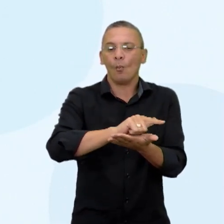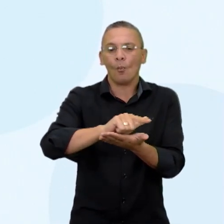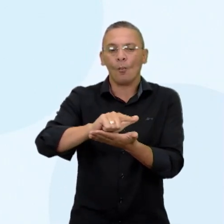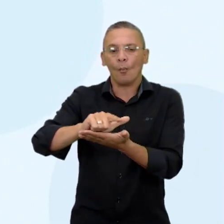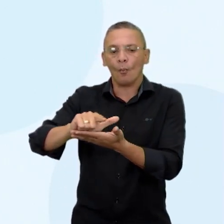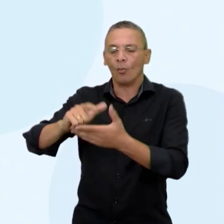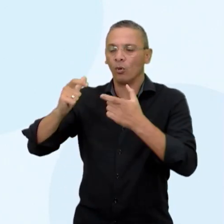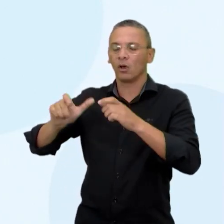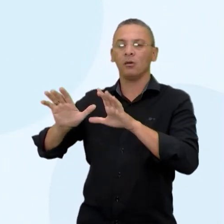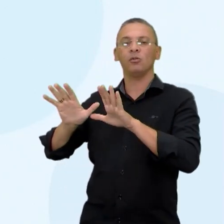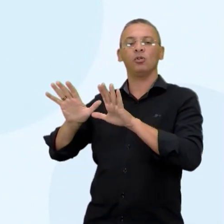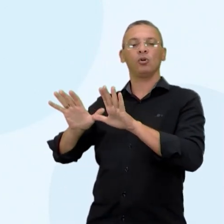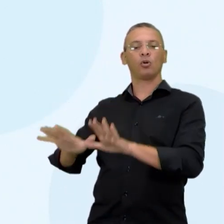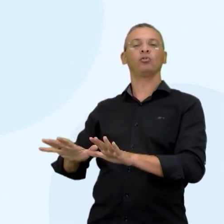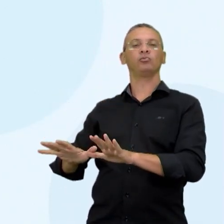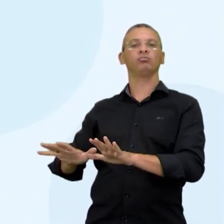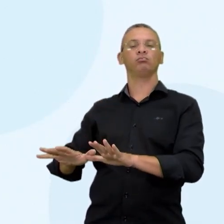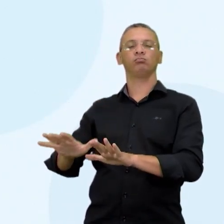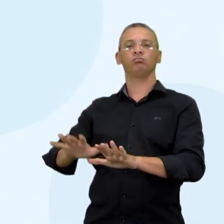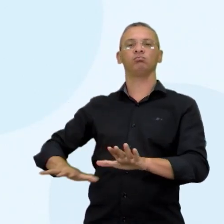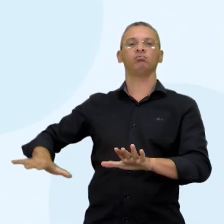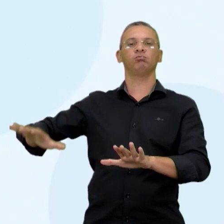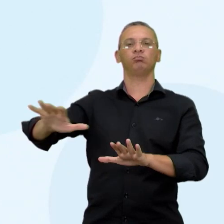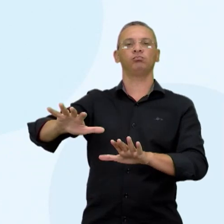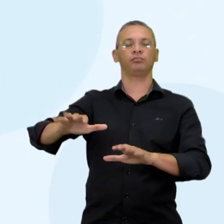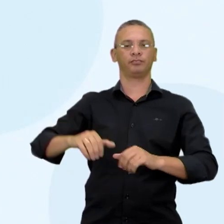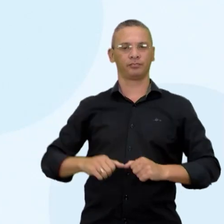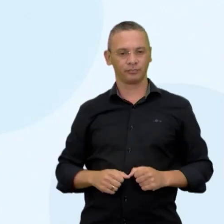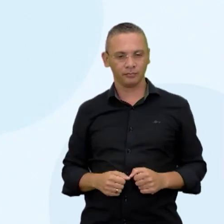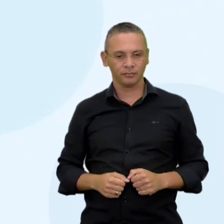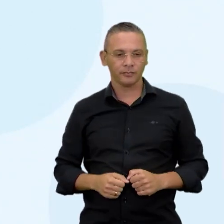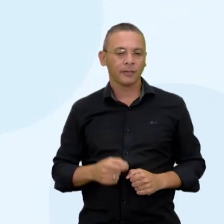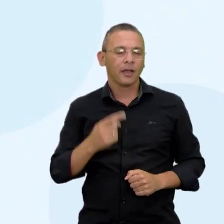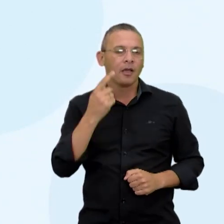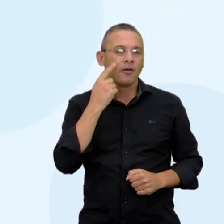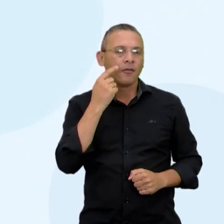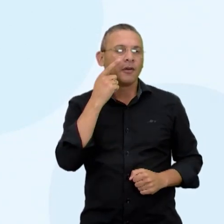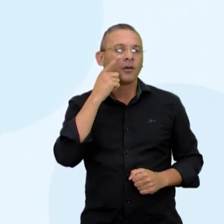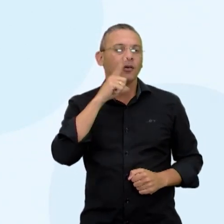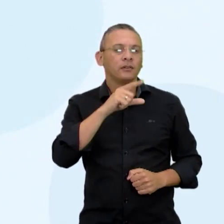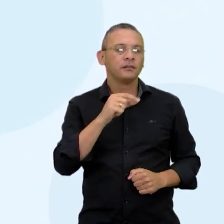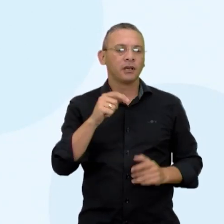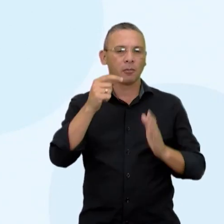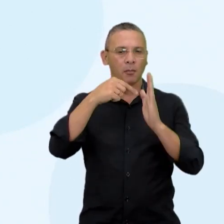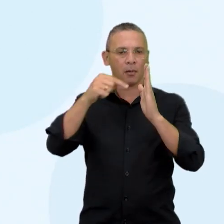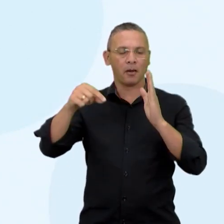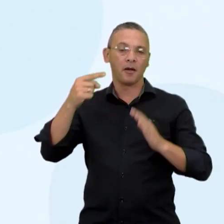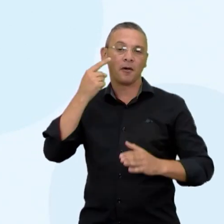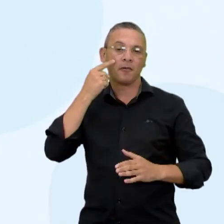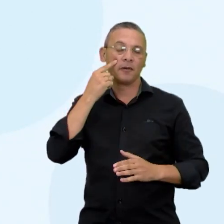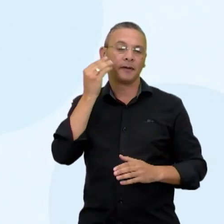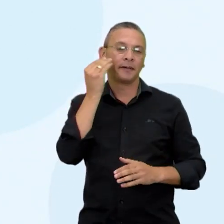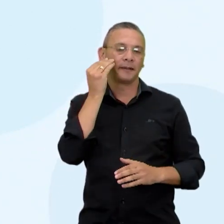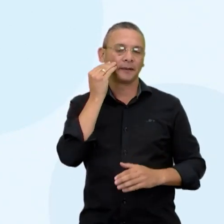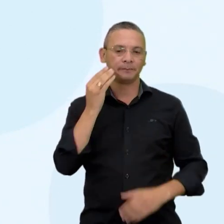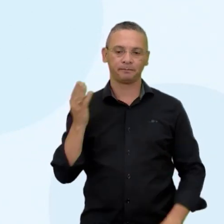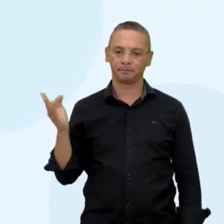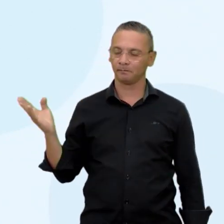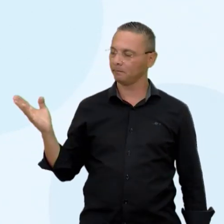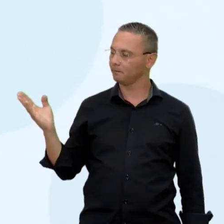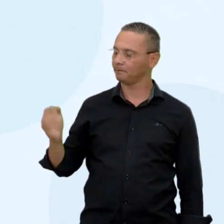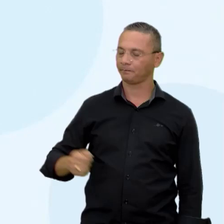reino que tanto sublimaram. Vou ver se consigo fazer isso aqui, vamos ver se eu consigo mexer aqui na tela, aqui, vamos pegar aqui